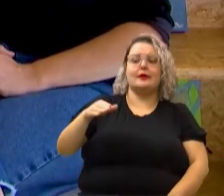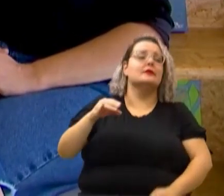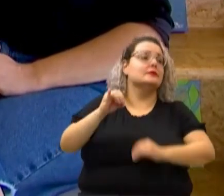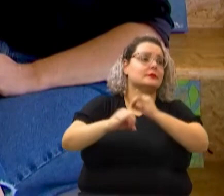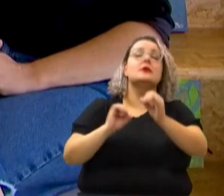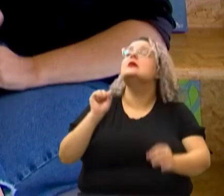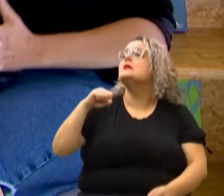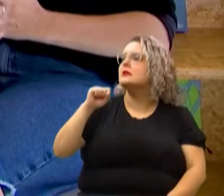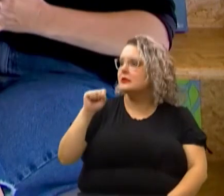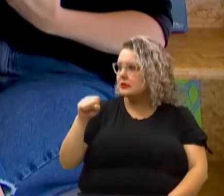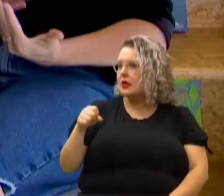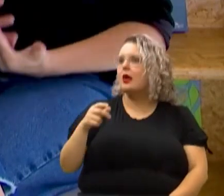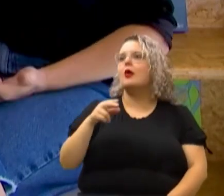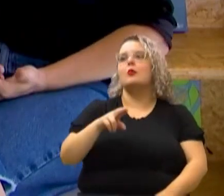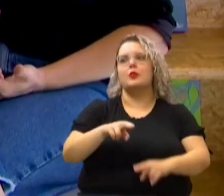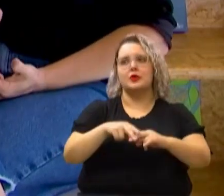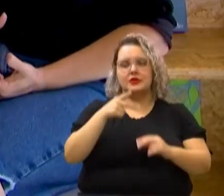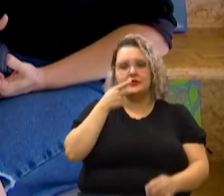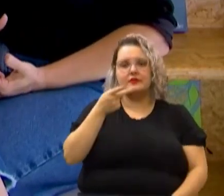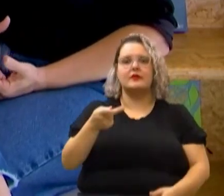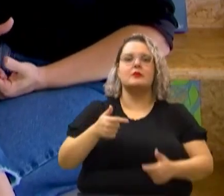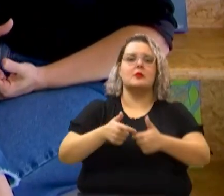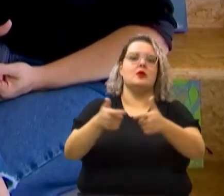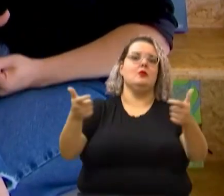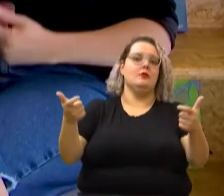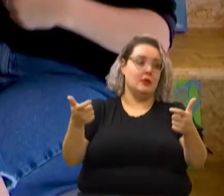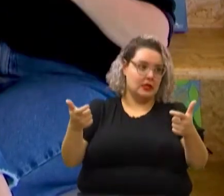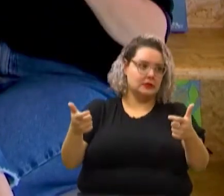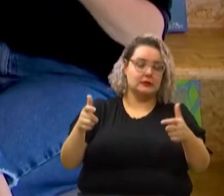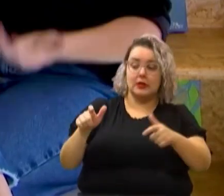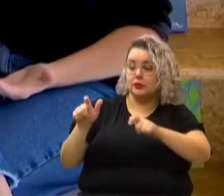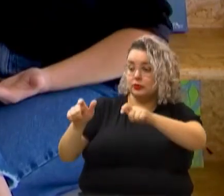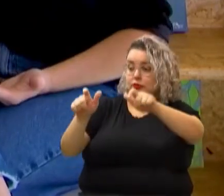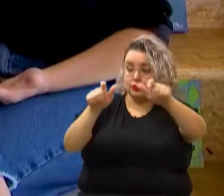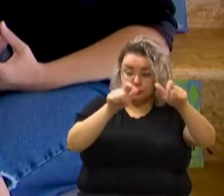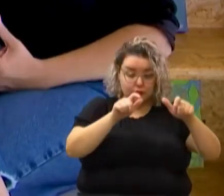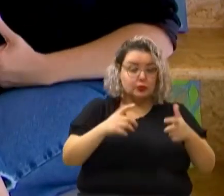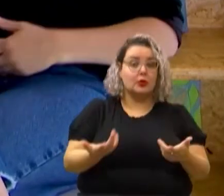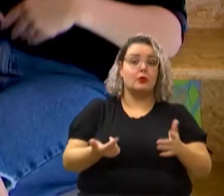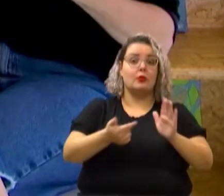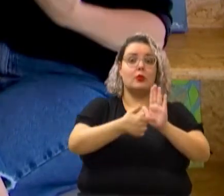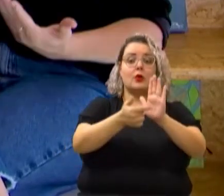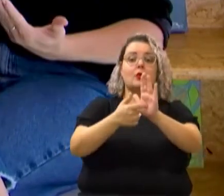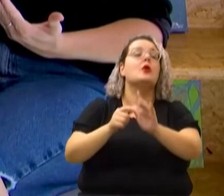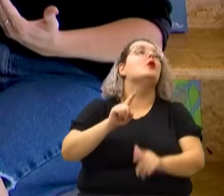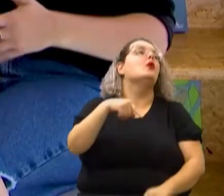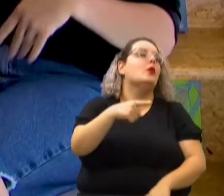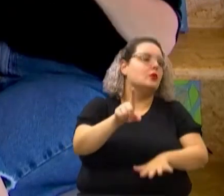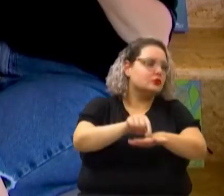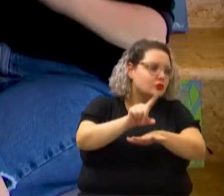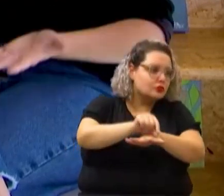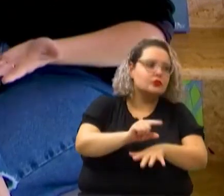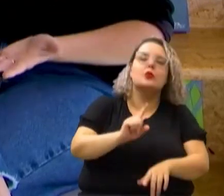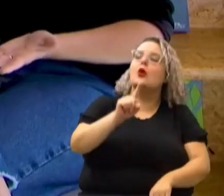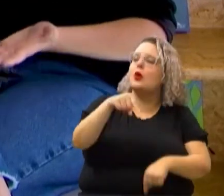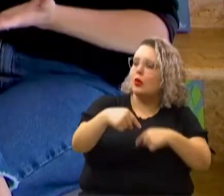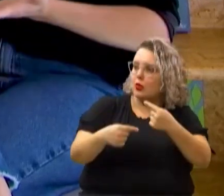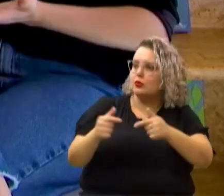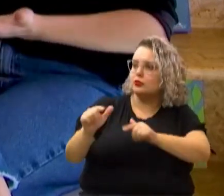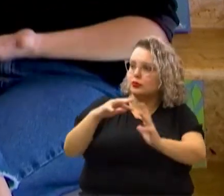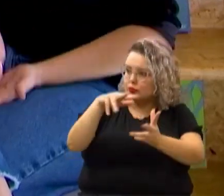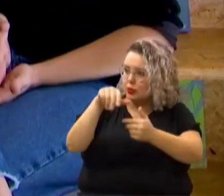então é por isso que eu falo do aumento do Repertório né a gente precisa mostrar outros exemplos outros